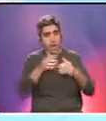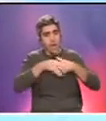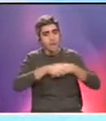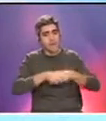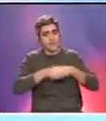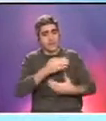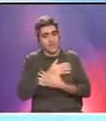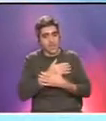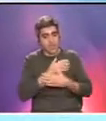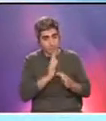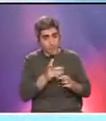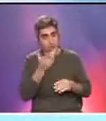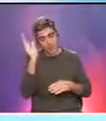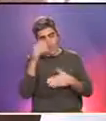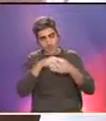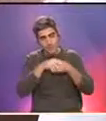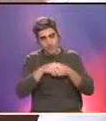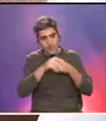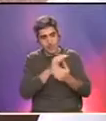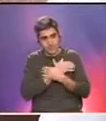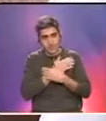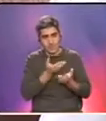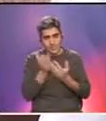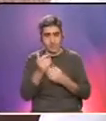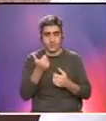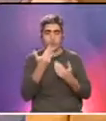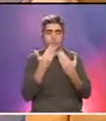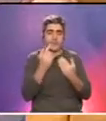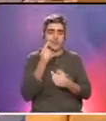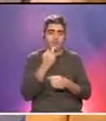pessoa. Um beijinho, Filipe, muito obrigada. Obrigada, Deus, minha querida.